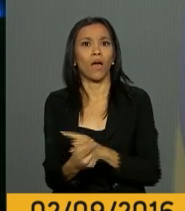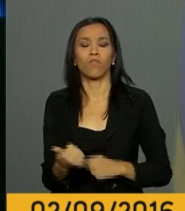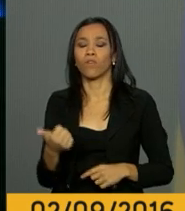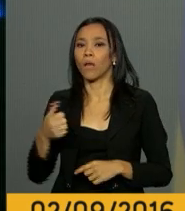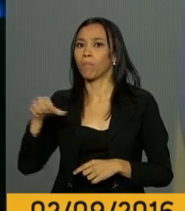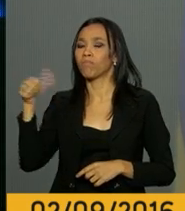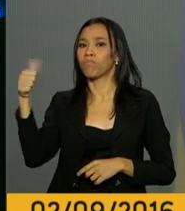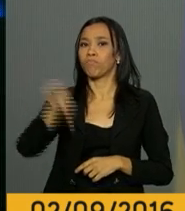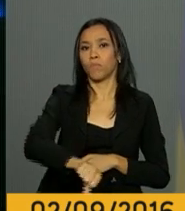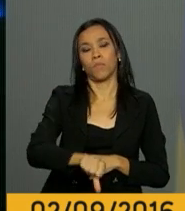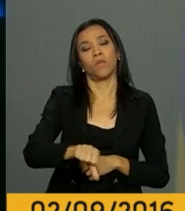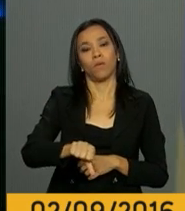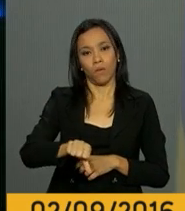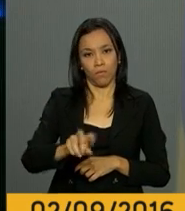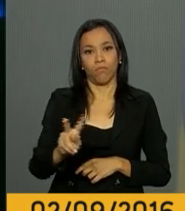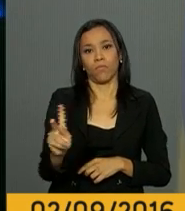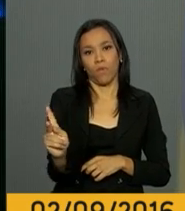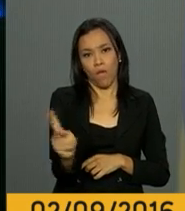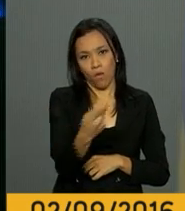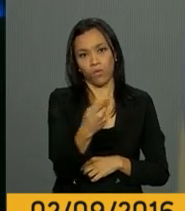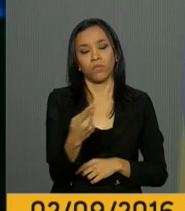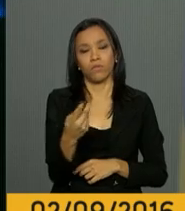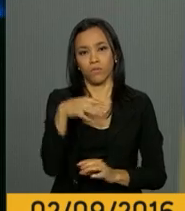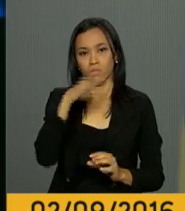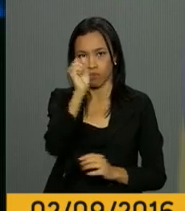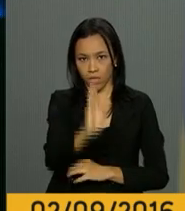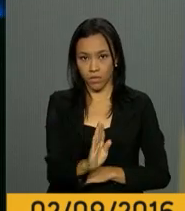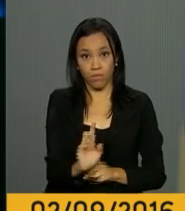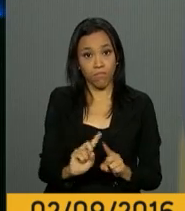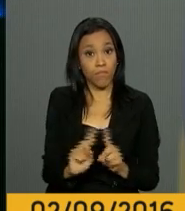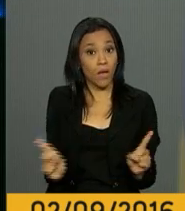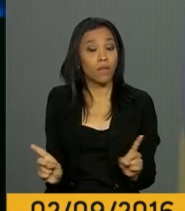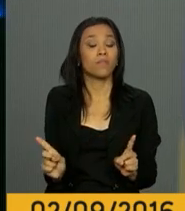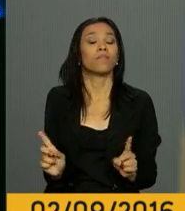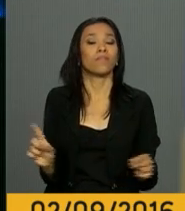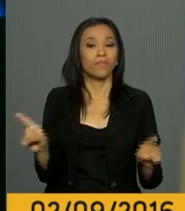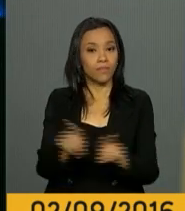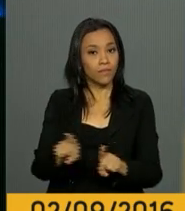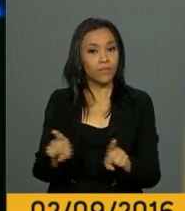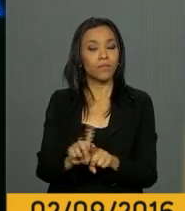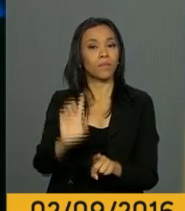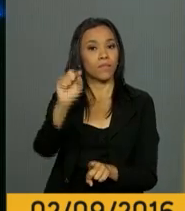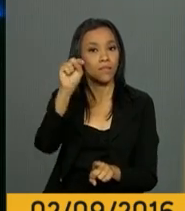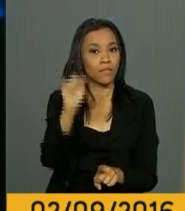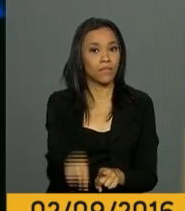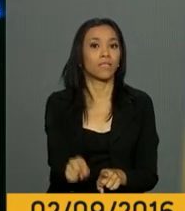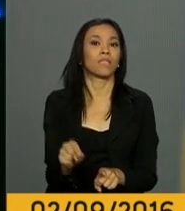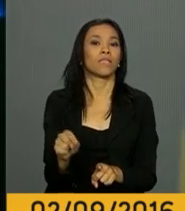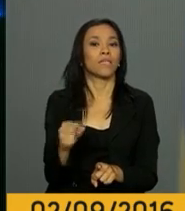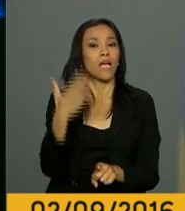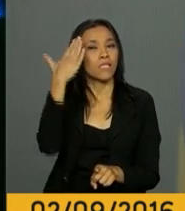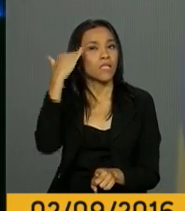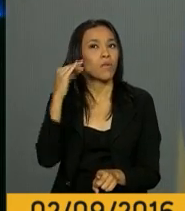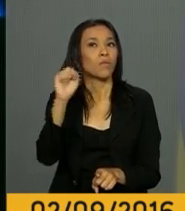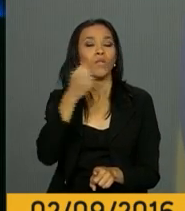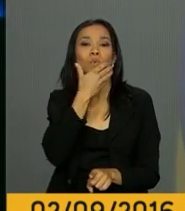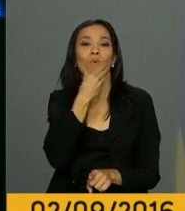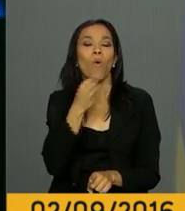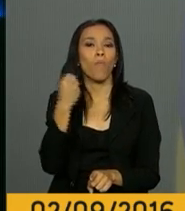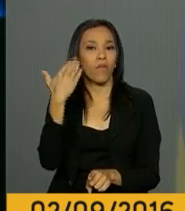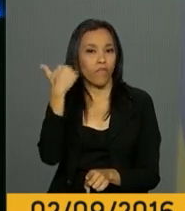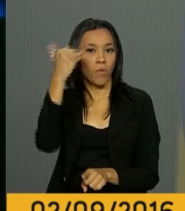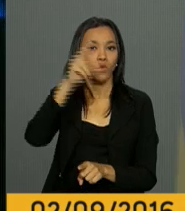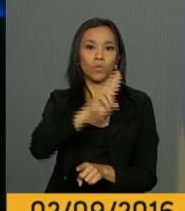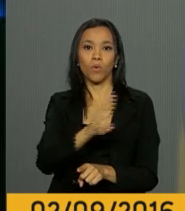maior recessão econômica dos últimos tempos. Porém, também aqui, a sabedoria confuciana